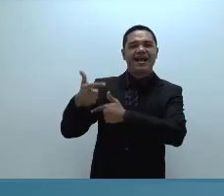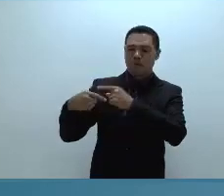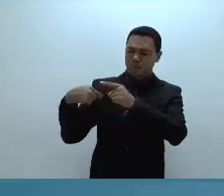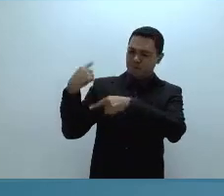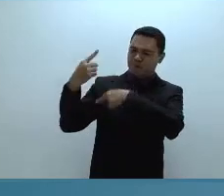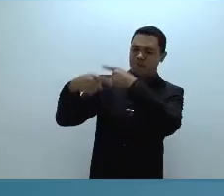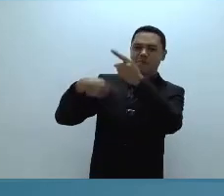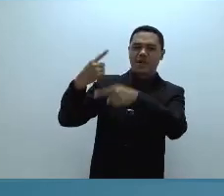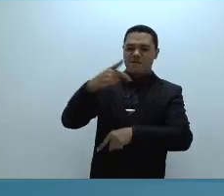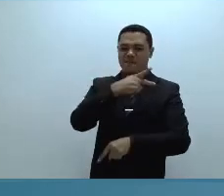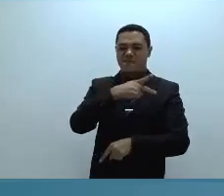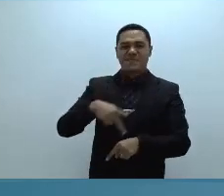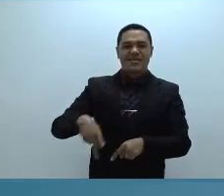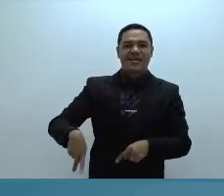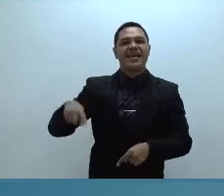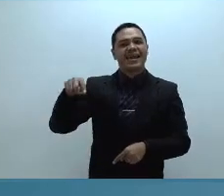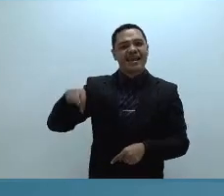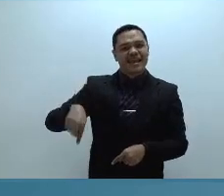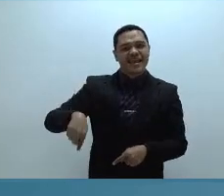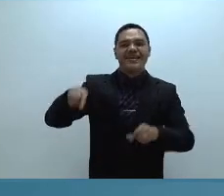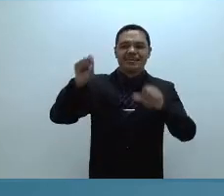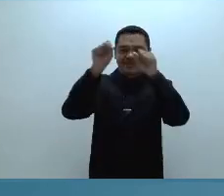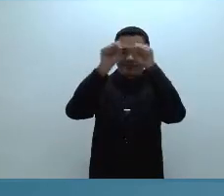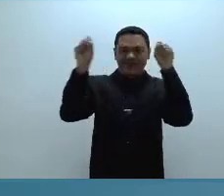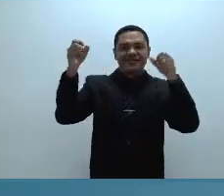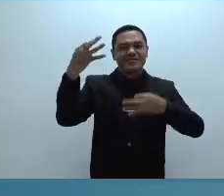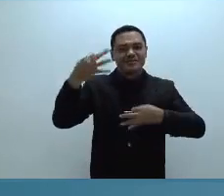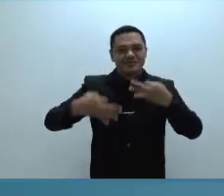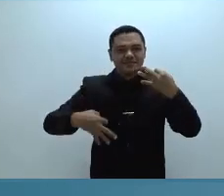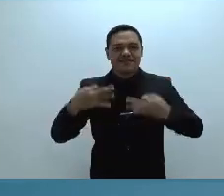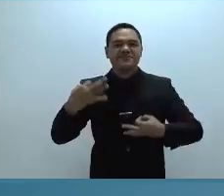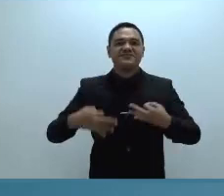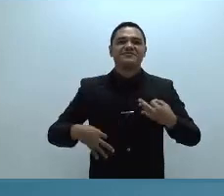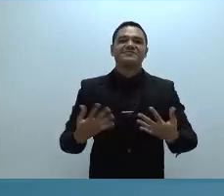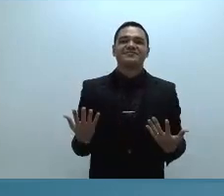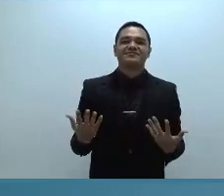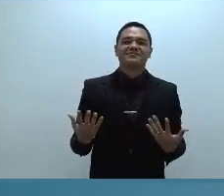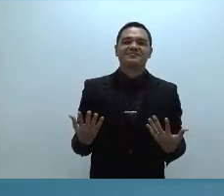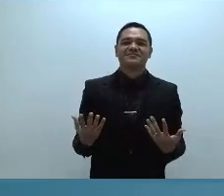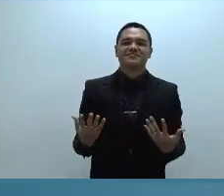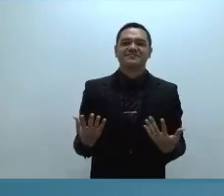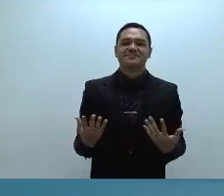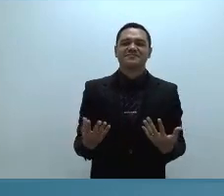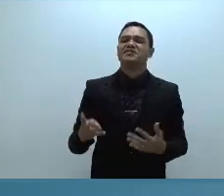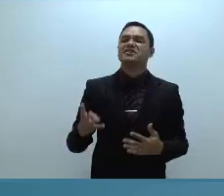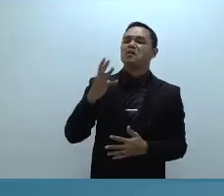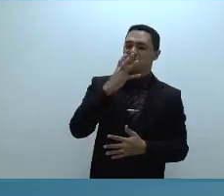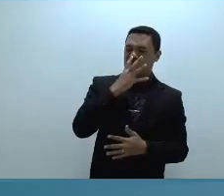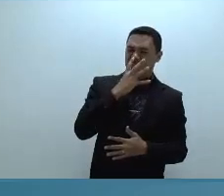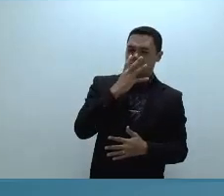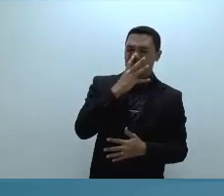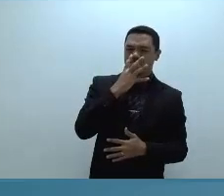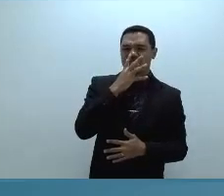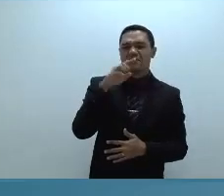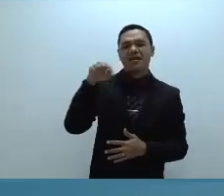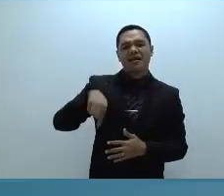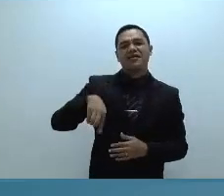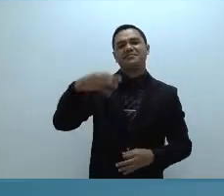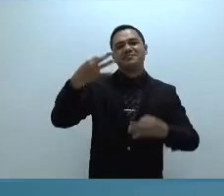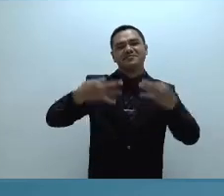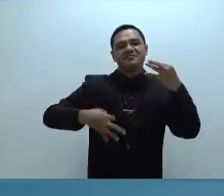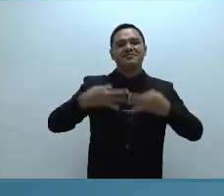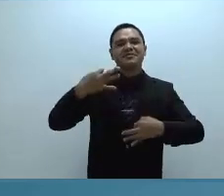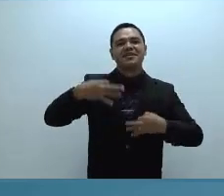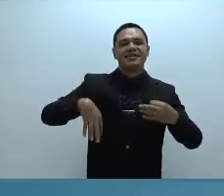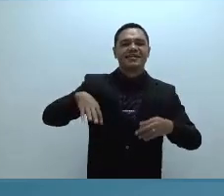na presidência do nosso Tribunal de Justiça e que muito honra a Justiça do Pará. A